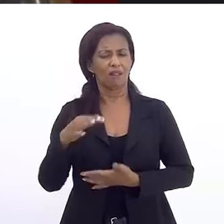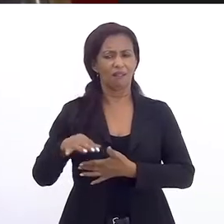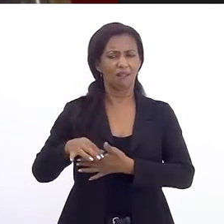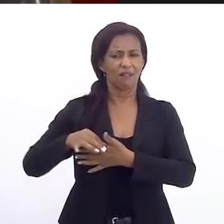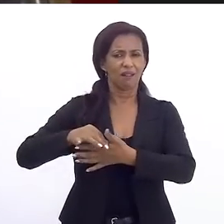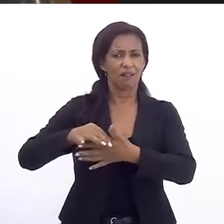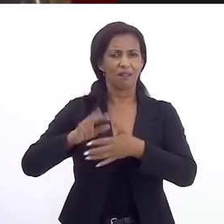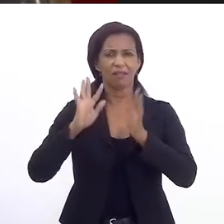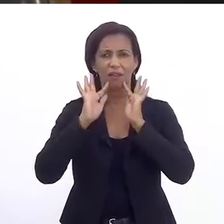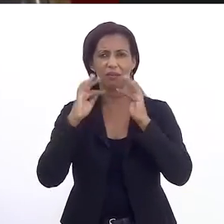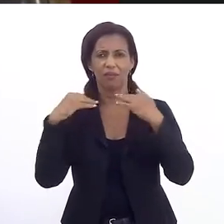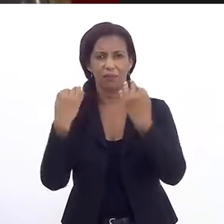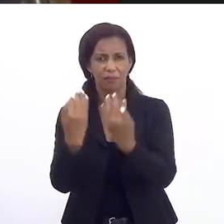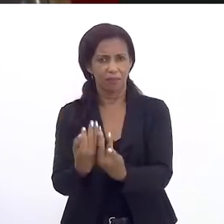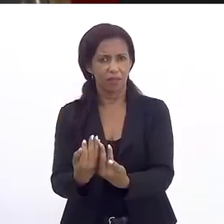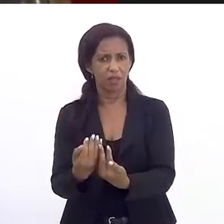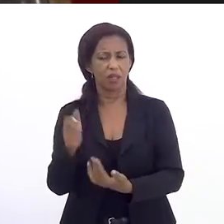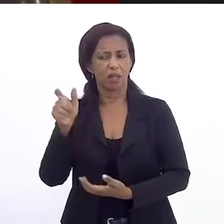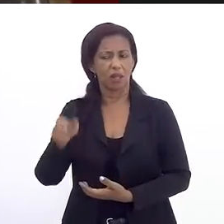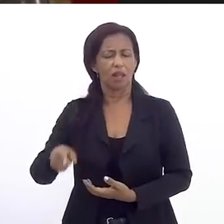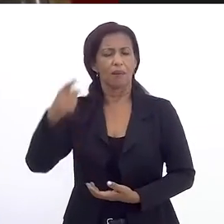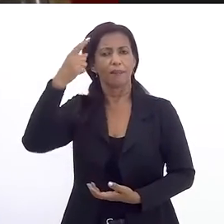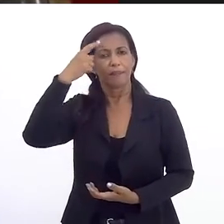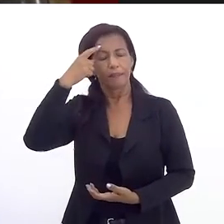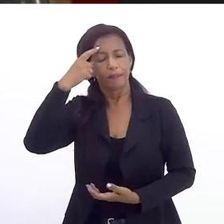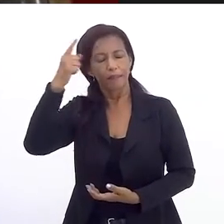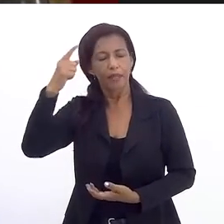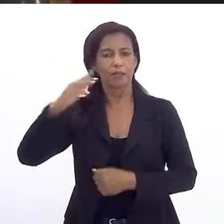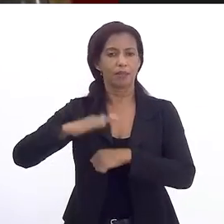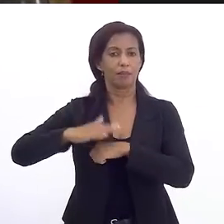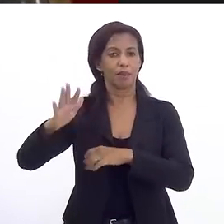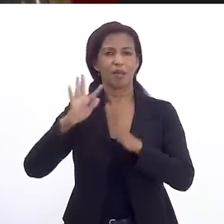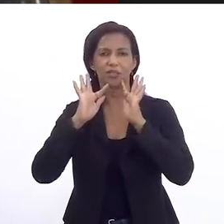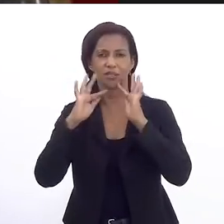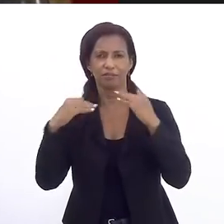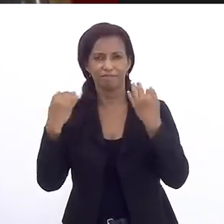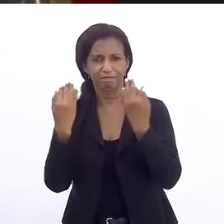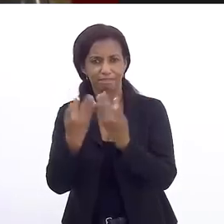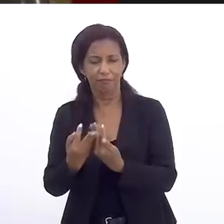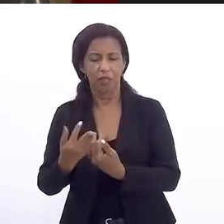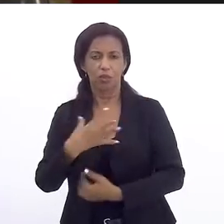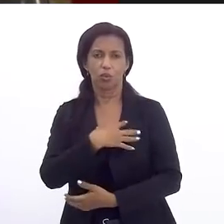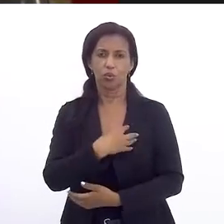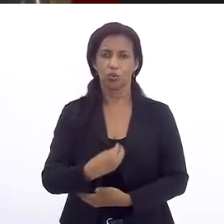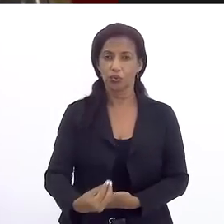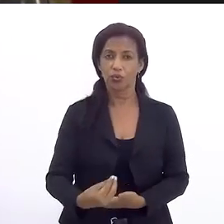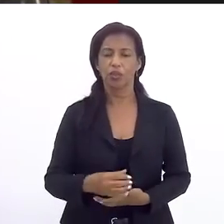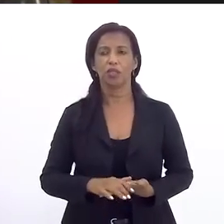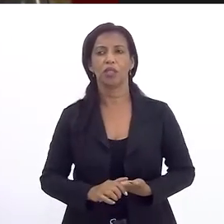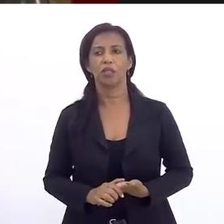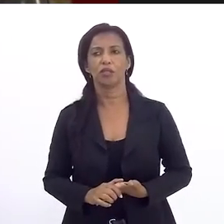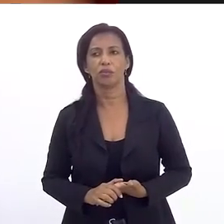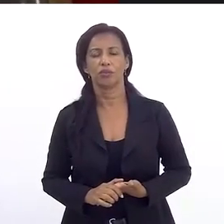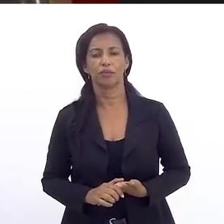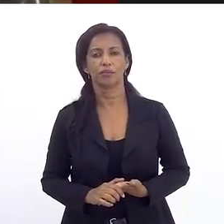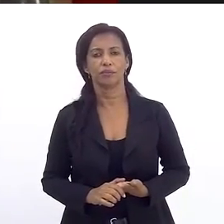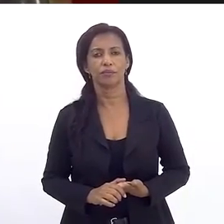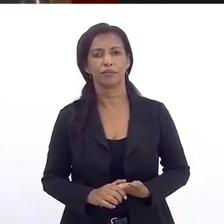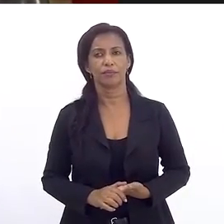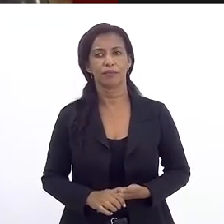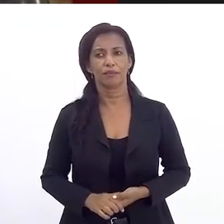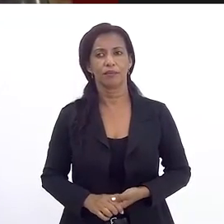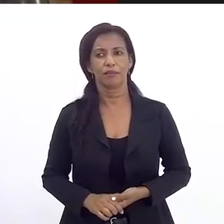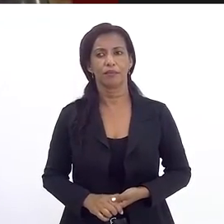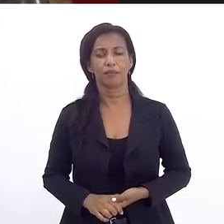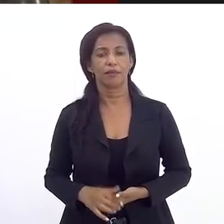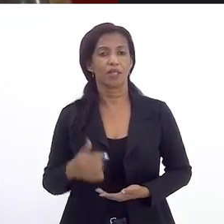Eu não sei nem o que dizer. Eu juro que esse tema é um tema que me aborrece profundamente. Porque a gente, por mais que a gente